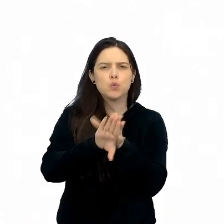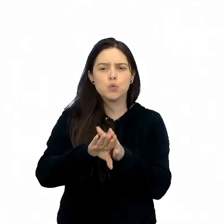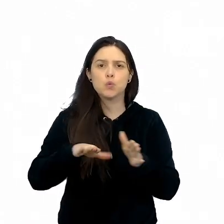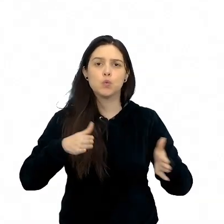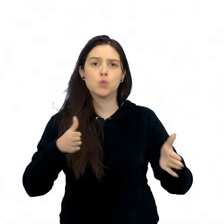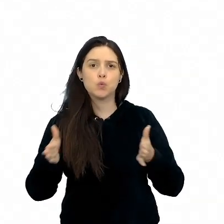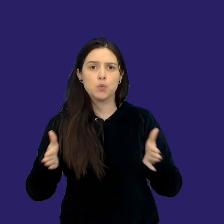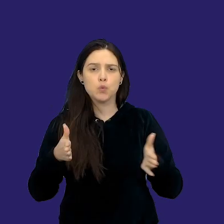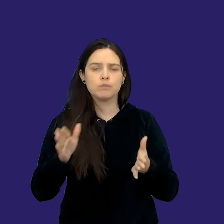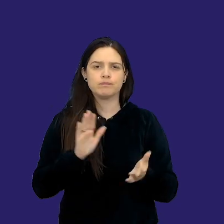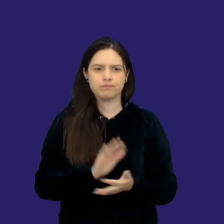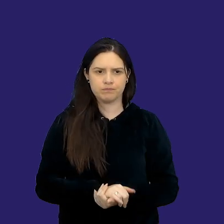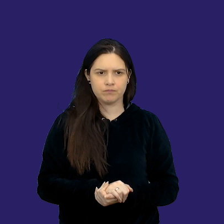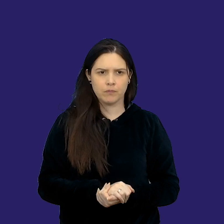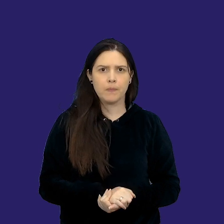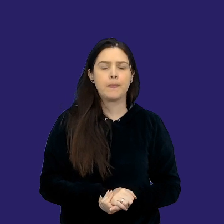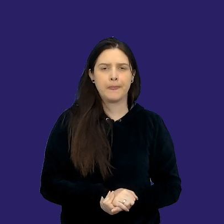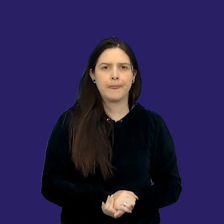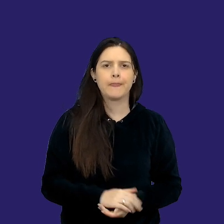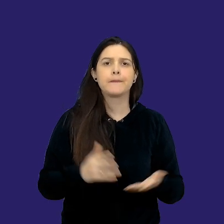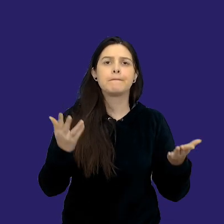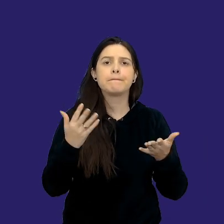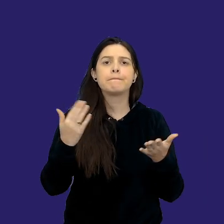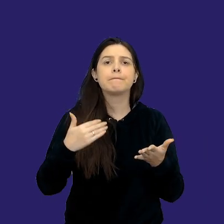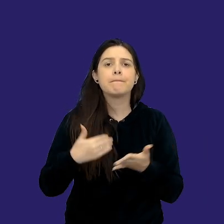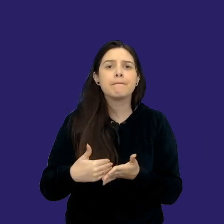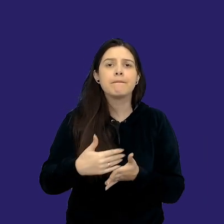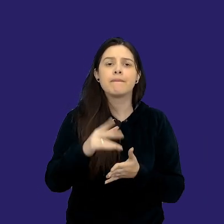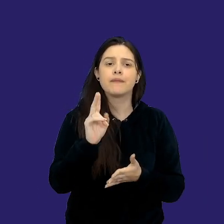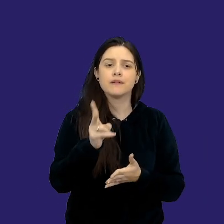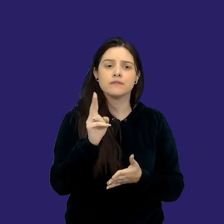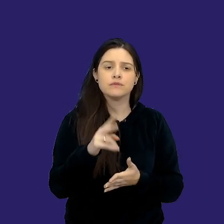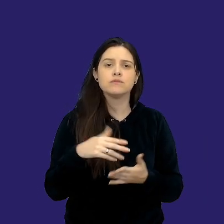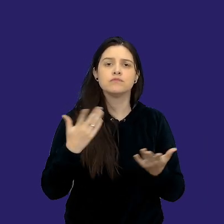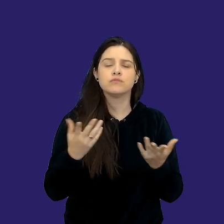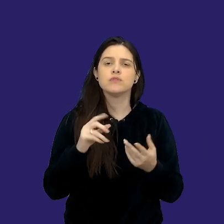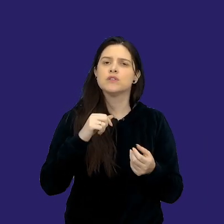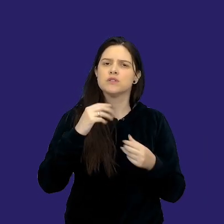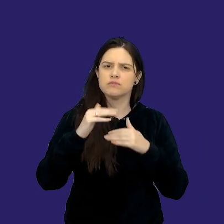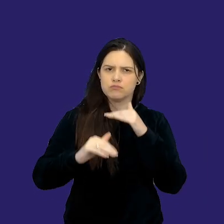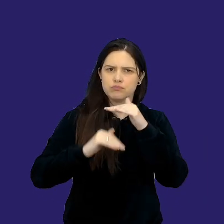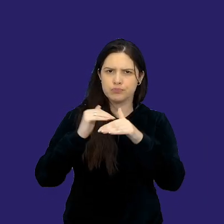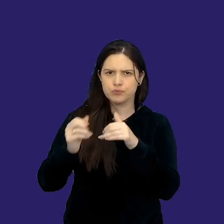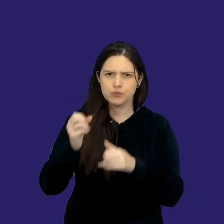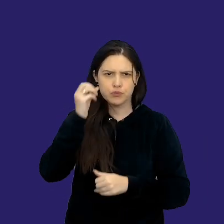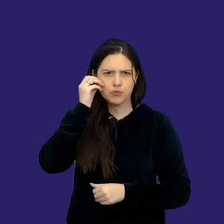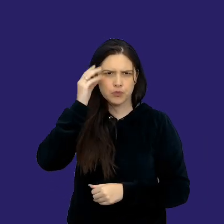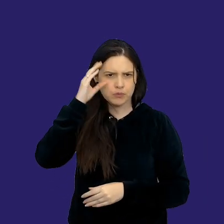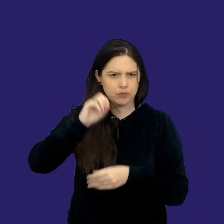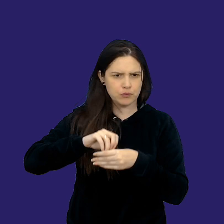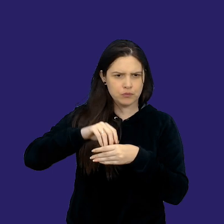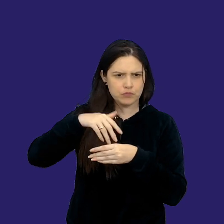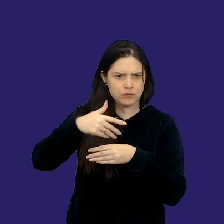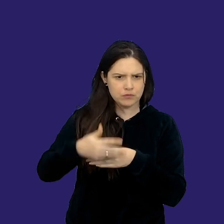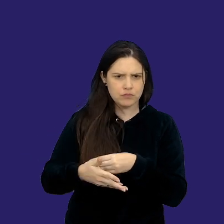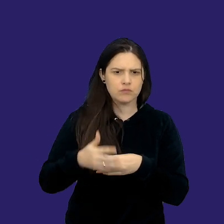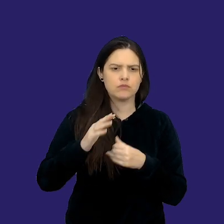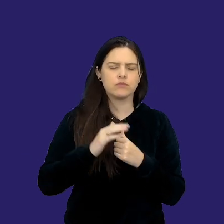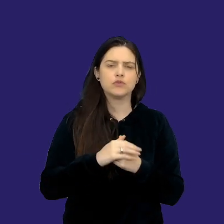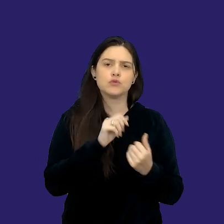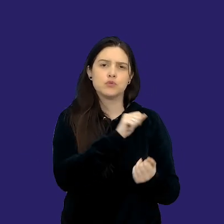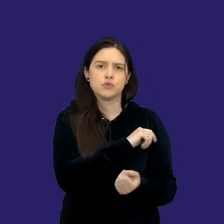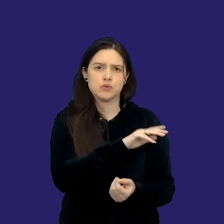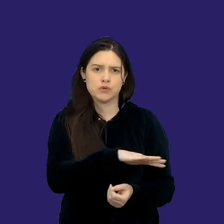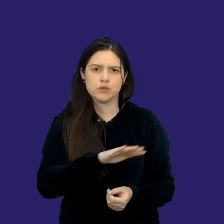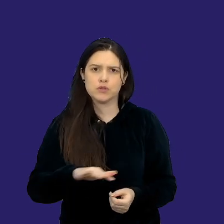lá? Bom, então vamos lá. Então, para a gente poder explorar isso nessa perspectiva de conhecimento do conteúdo e do conhecimento dos